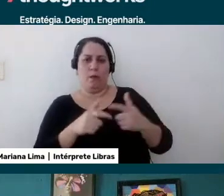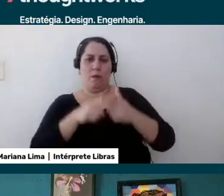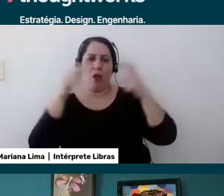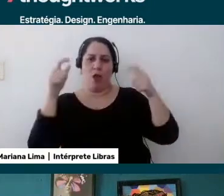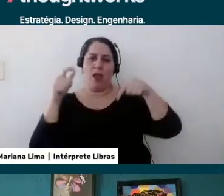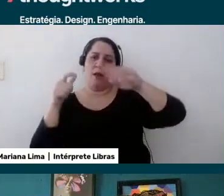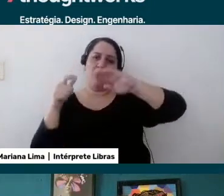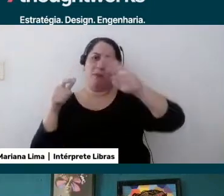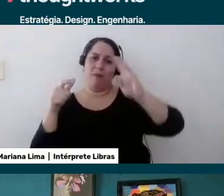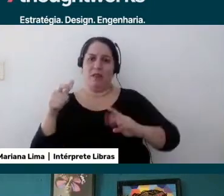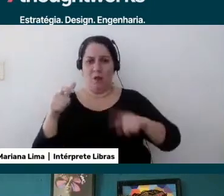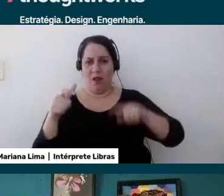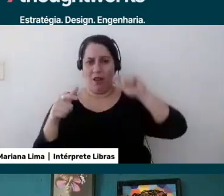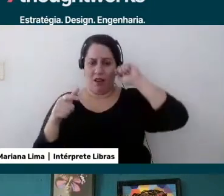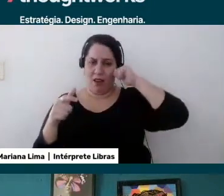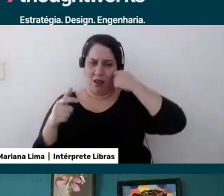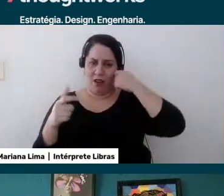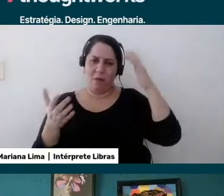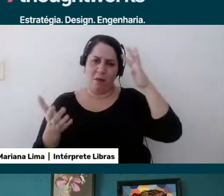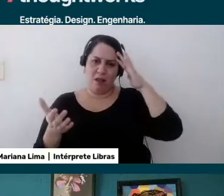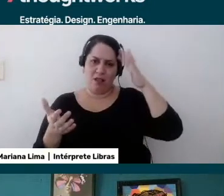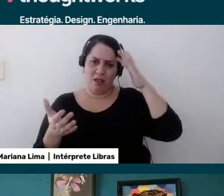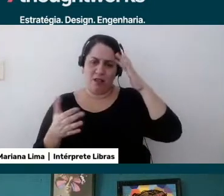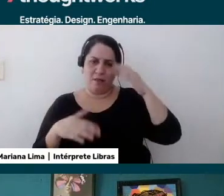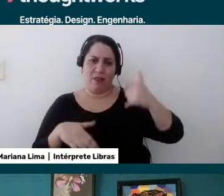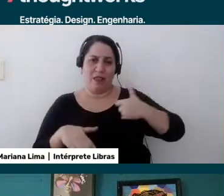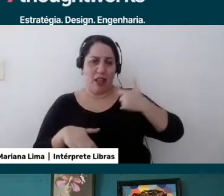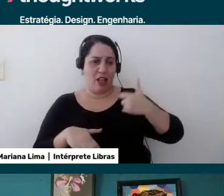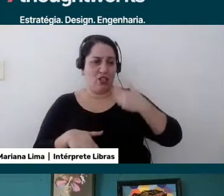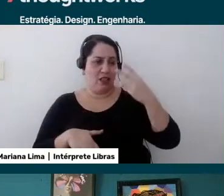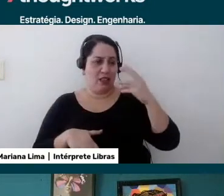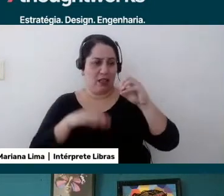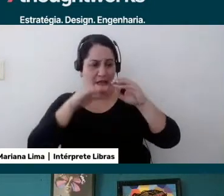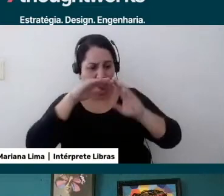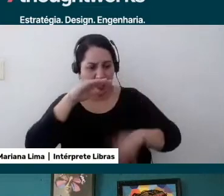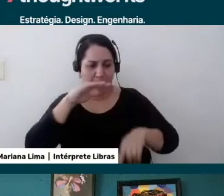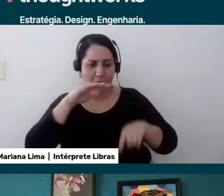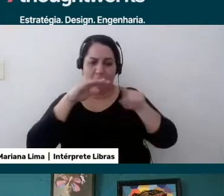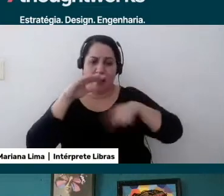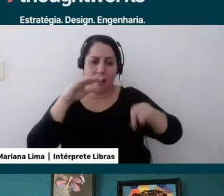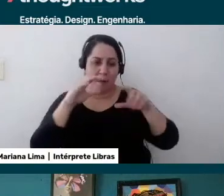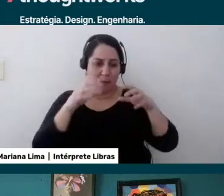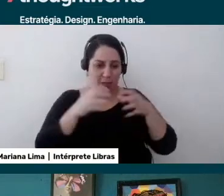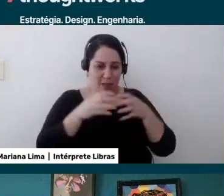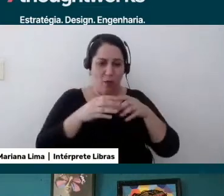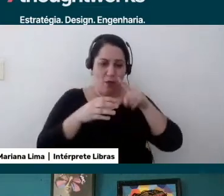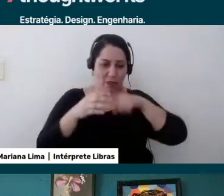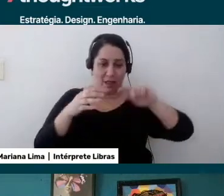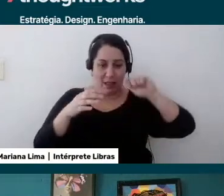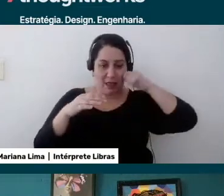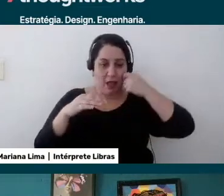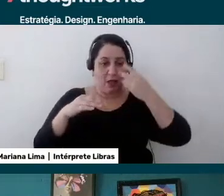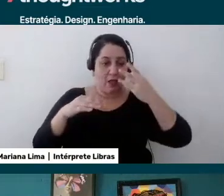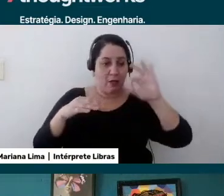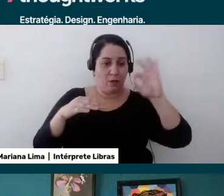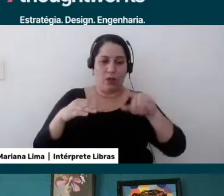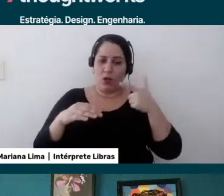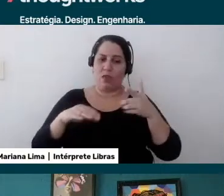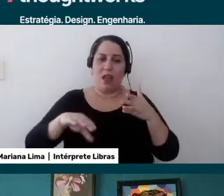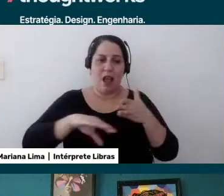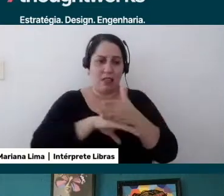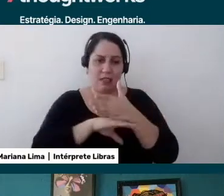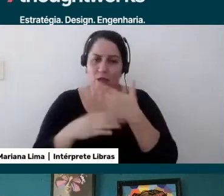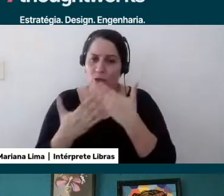Brasil. A gente tem 1/3 desse público abaixo de 30 anos sem ter acesso à educação e ao trabalho formal. Então, a gente tem